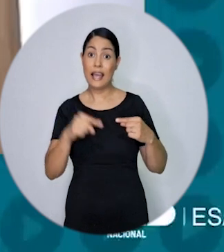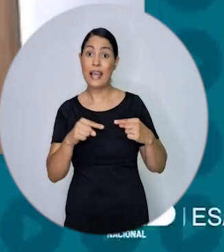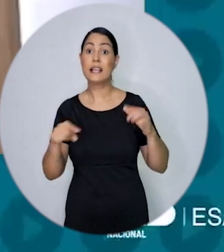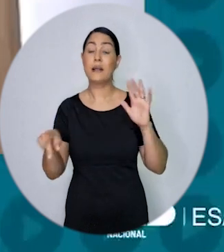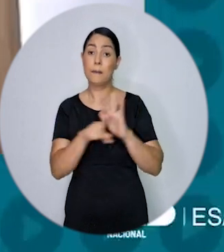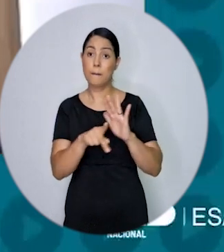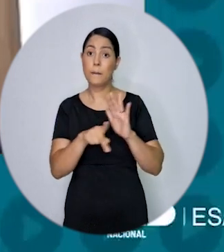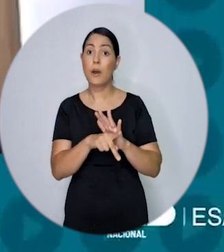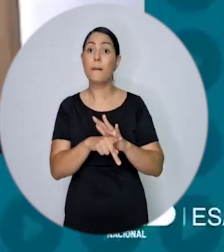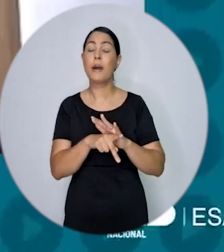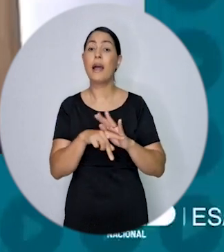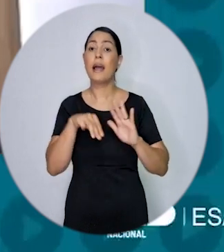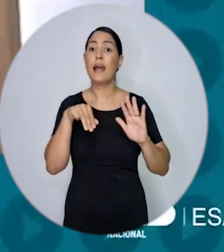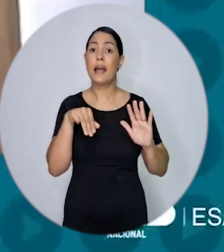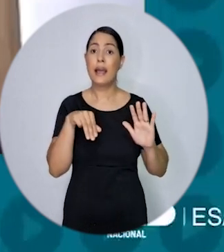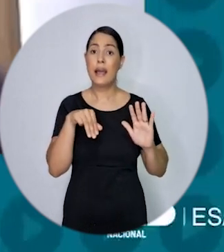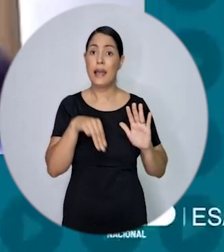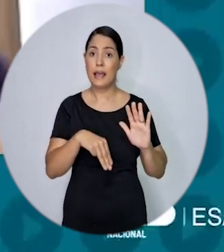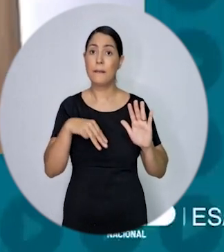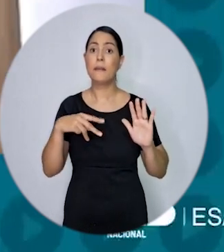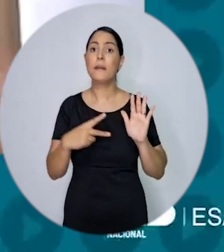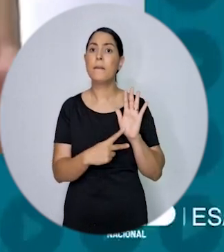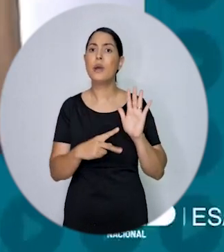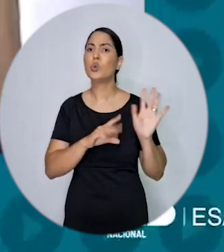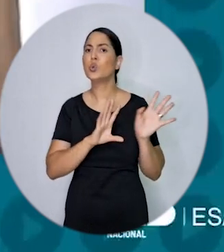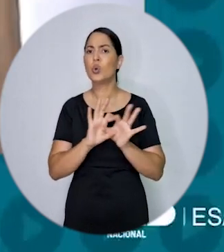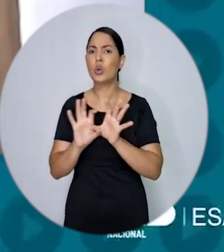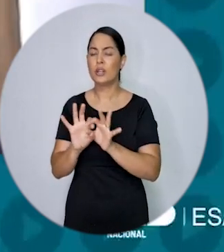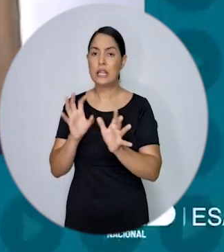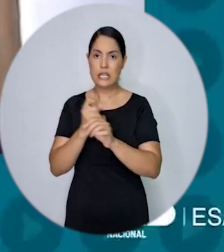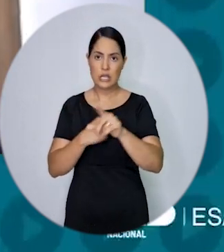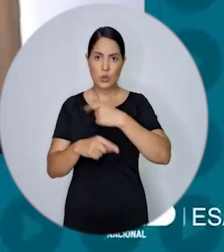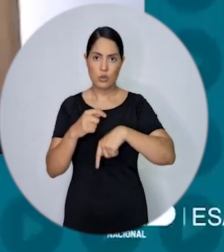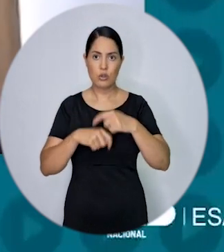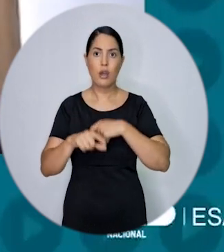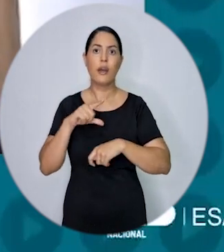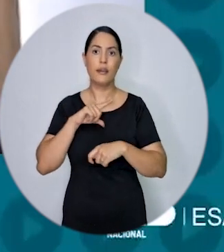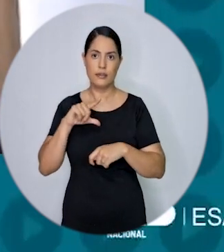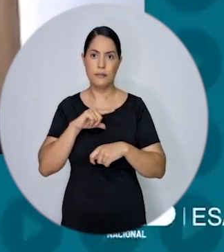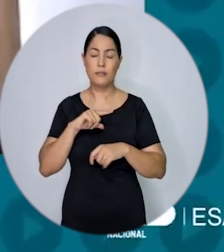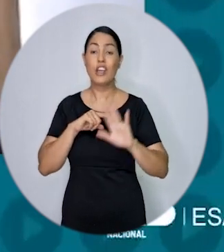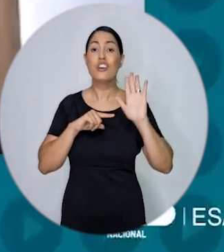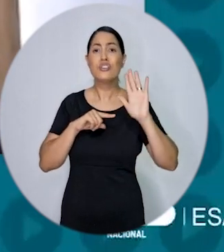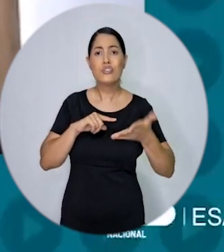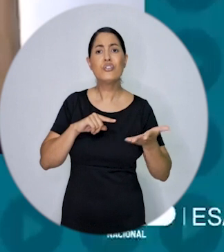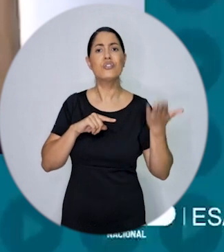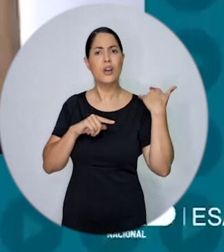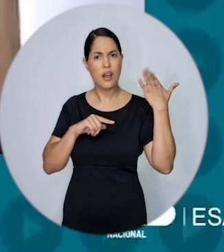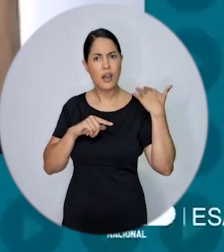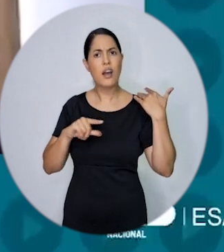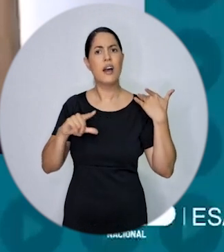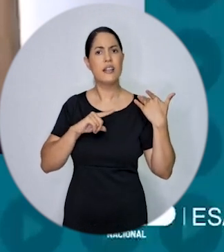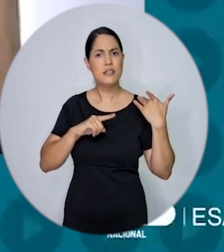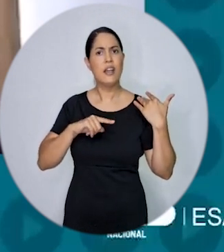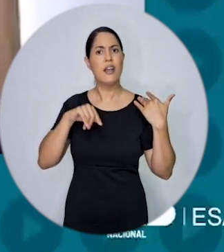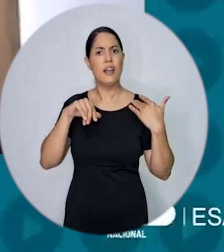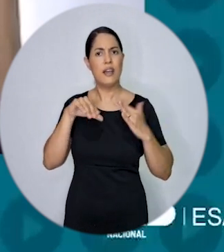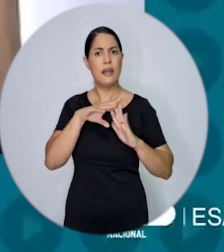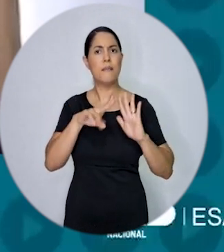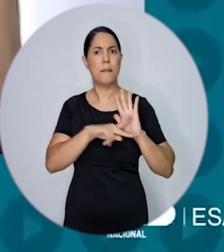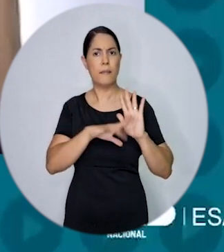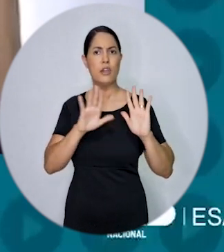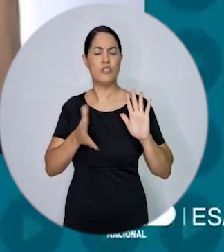como MP da Liberdade Econômica. Ela surge no Ministério da Economia, já era prevista essa MP,